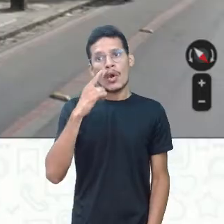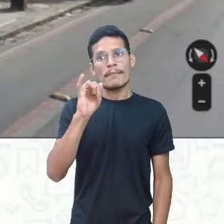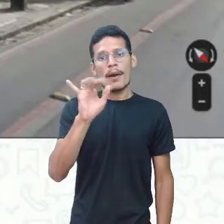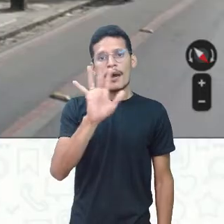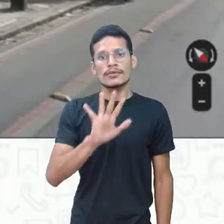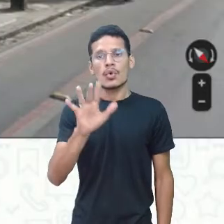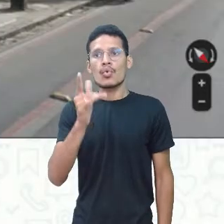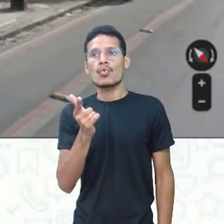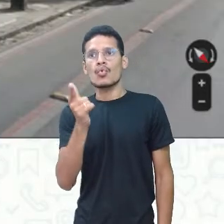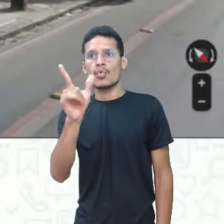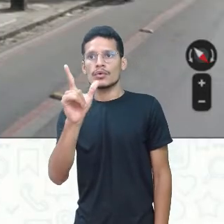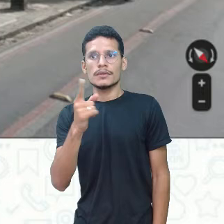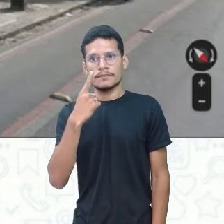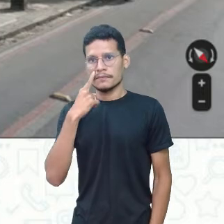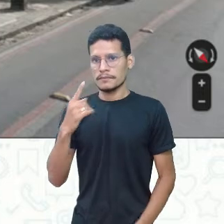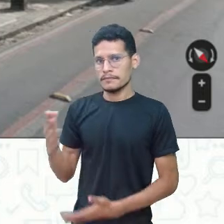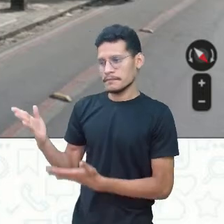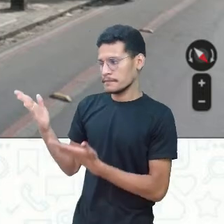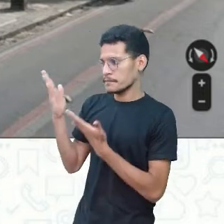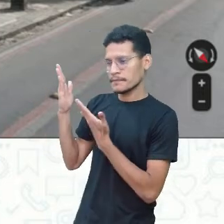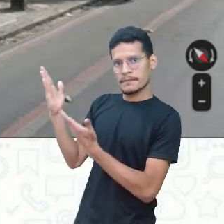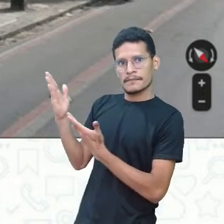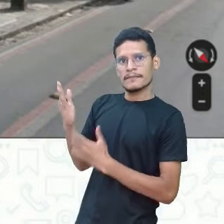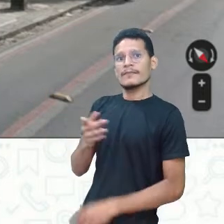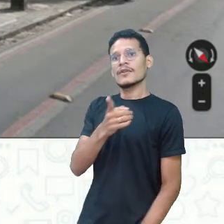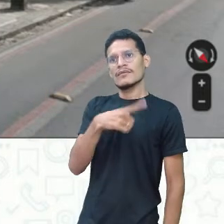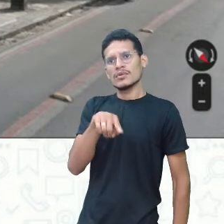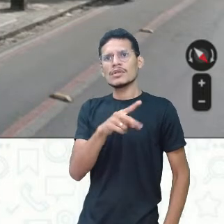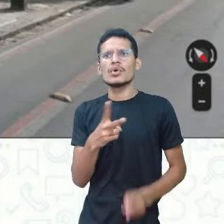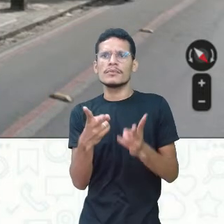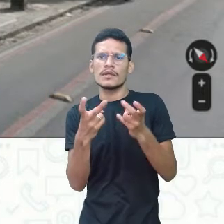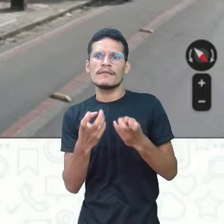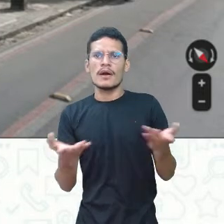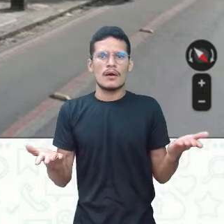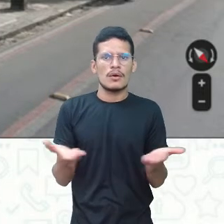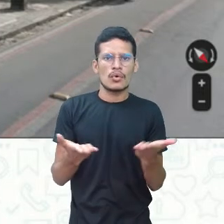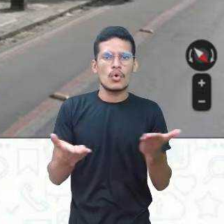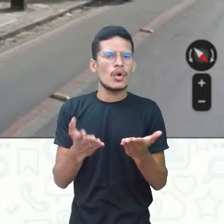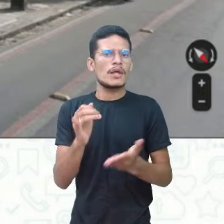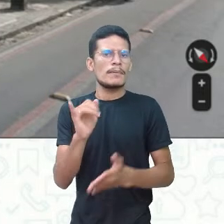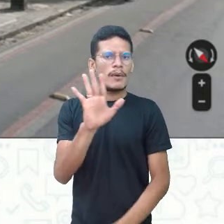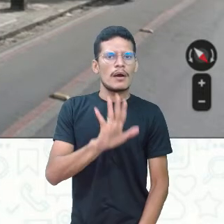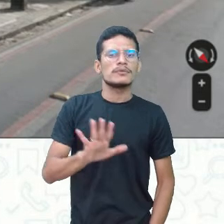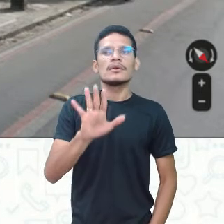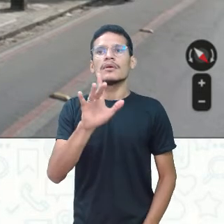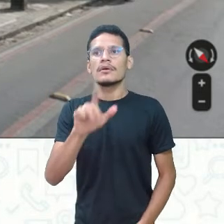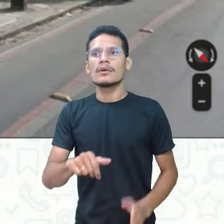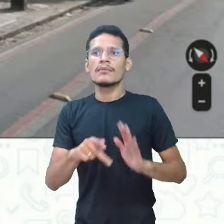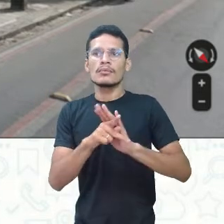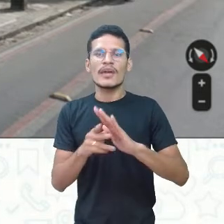imagem. Essa imagem aqui, que vocês devem estar observando agora na tela de vocês, é a